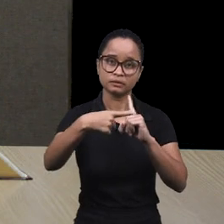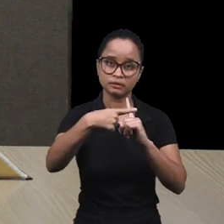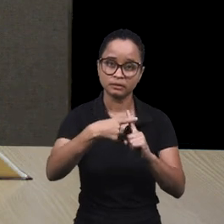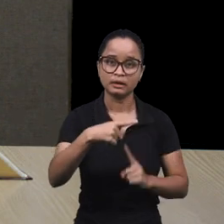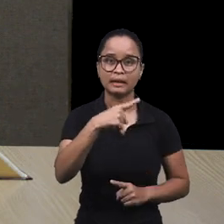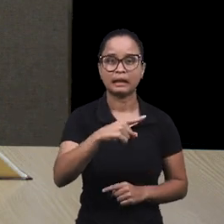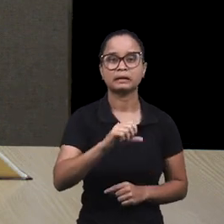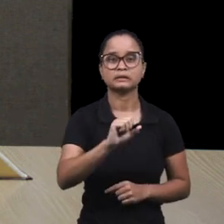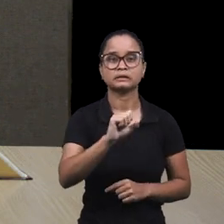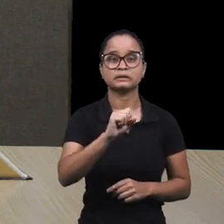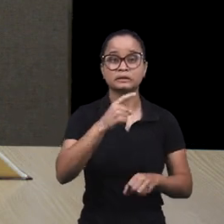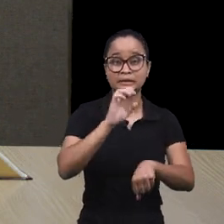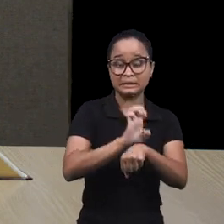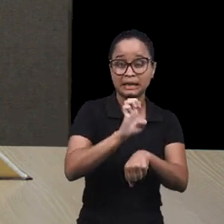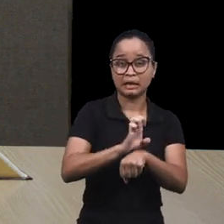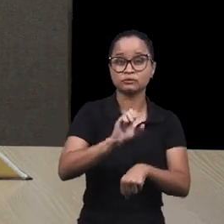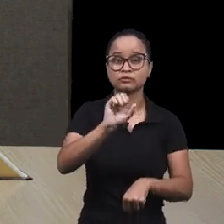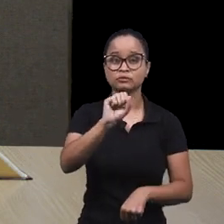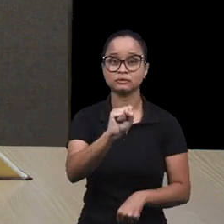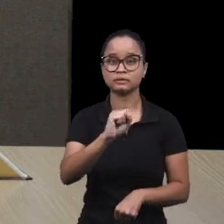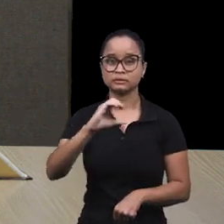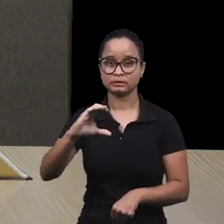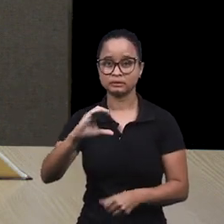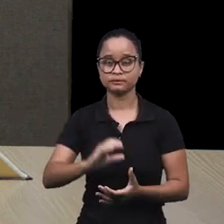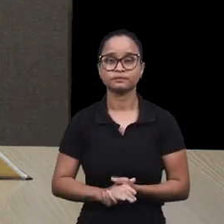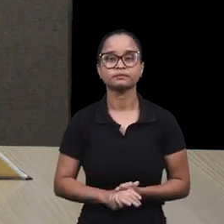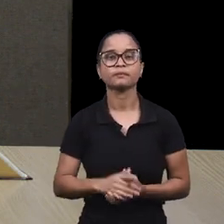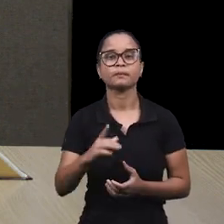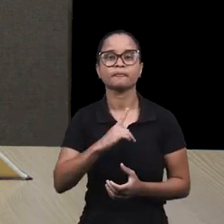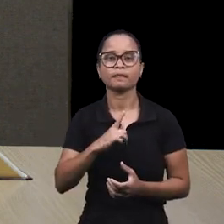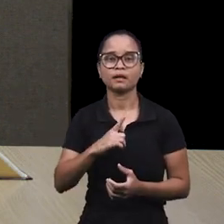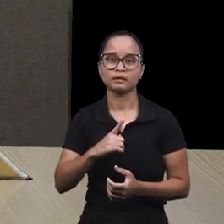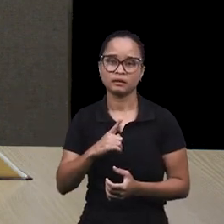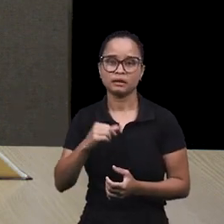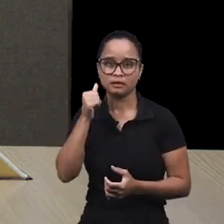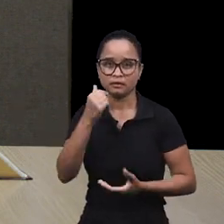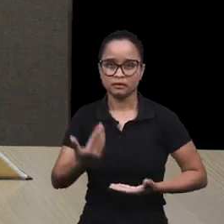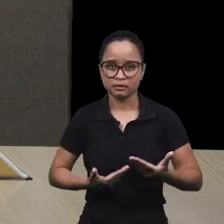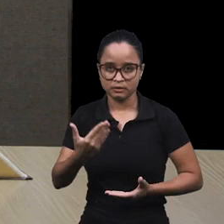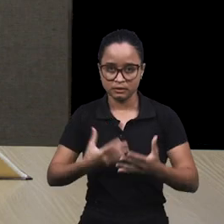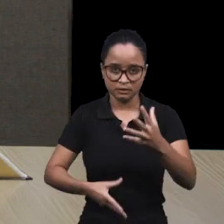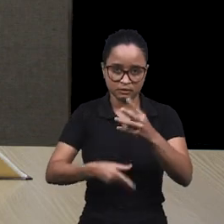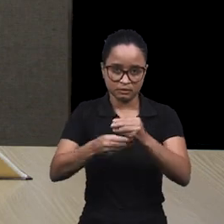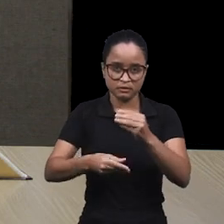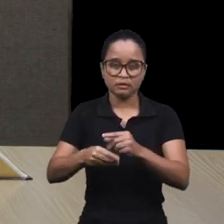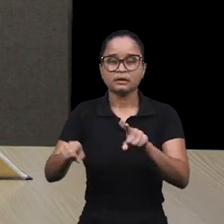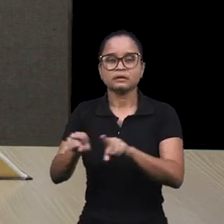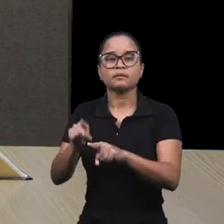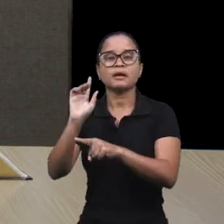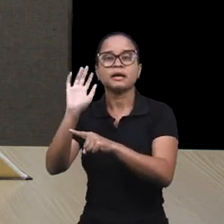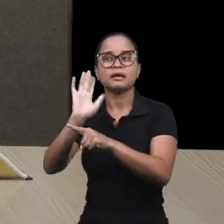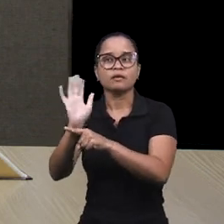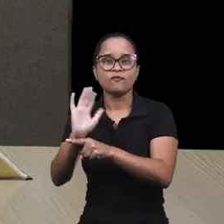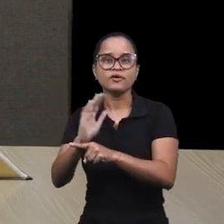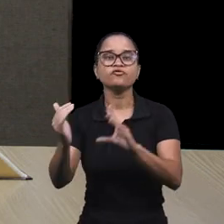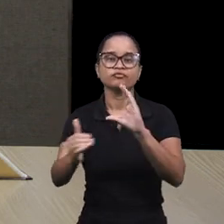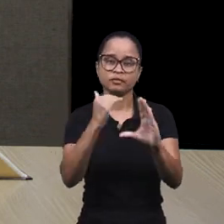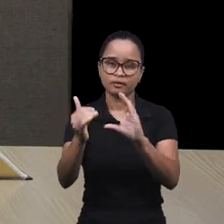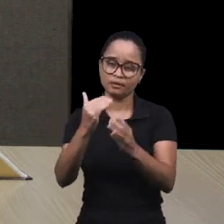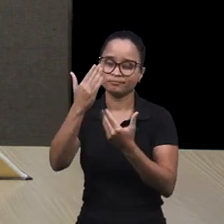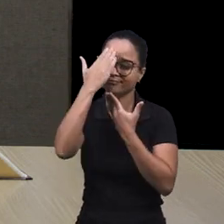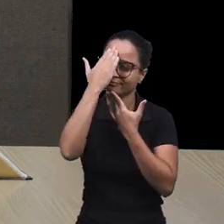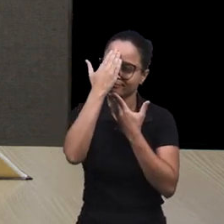de Santa Catarina, e ela tem até sido até contribuído muito também com o envio de vídeos, com respostas em